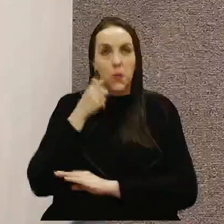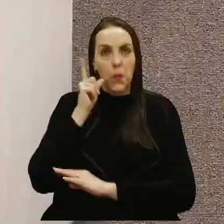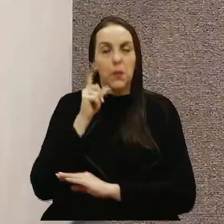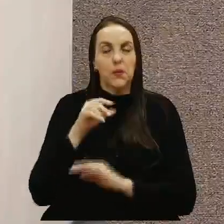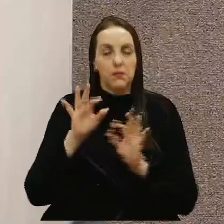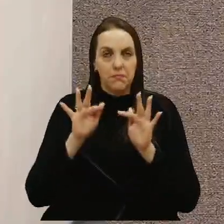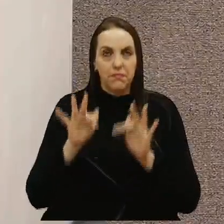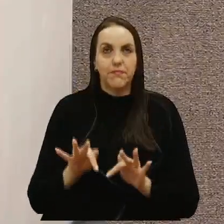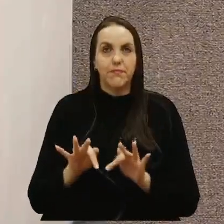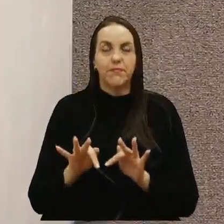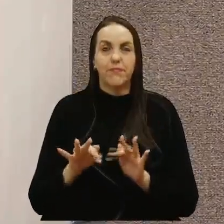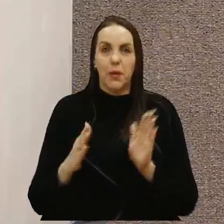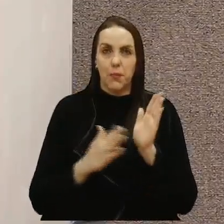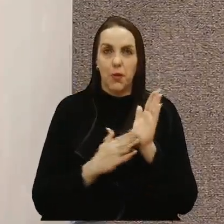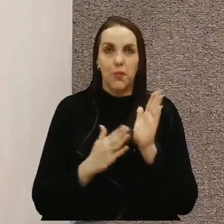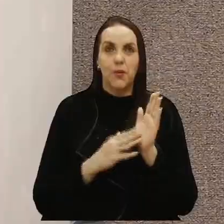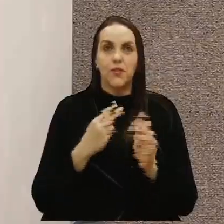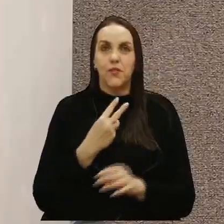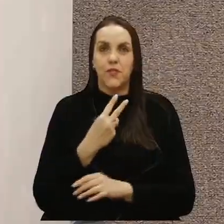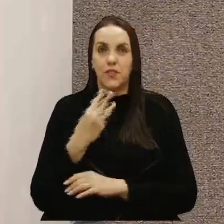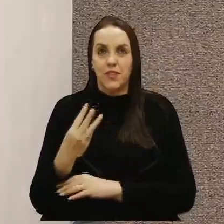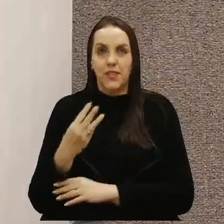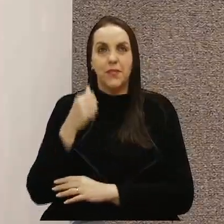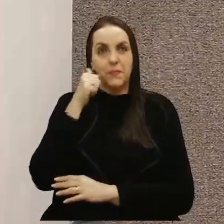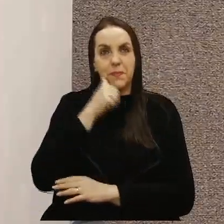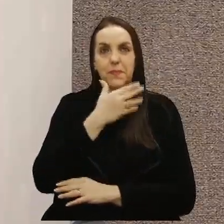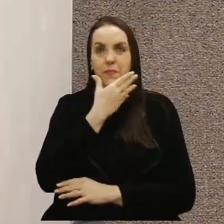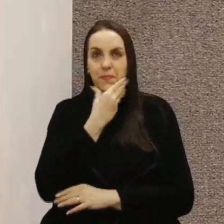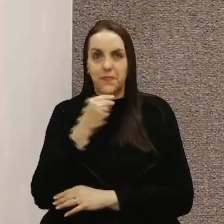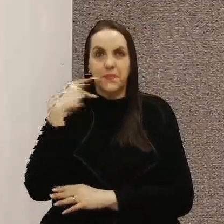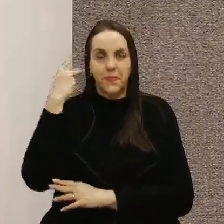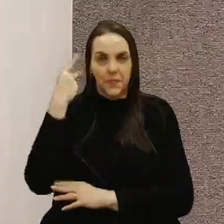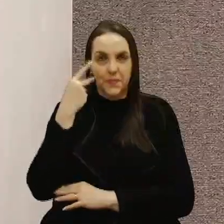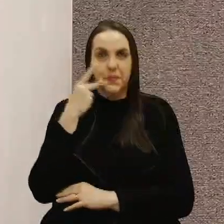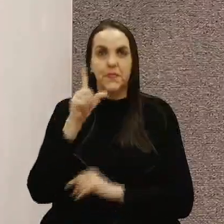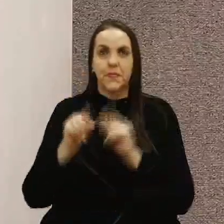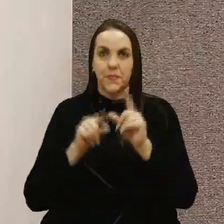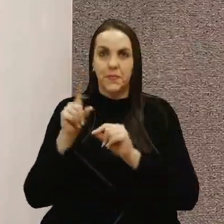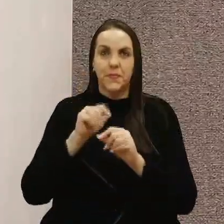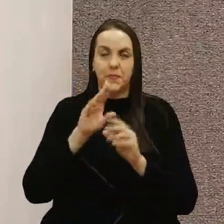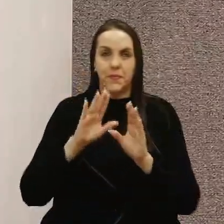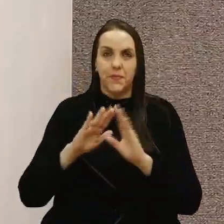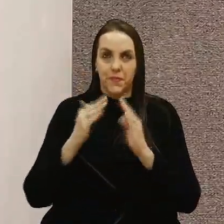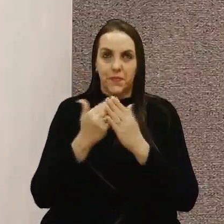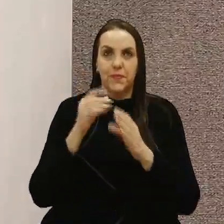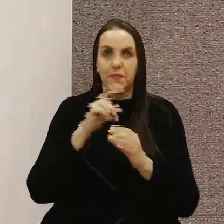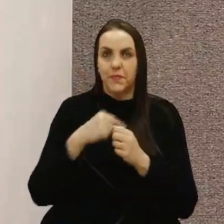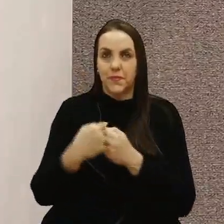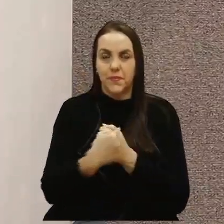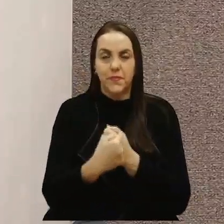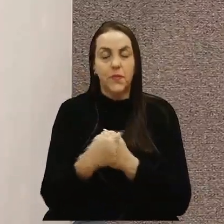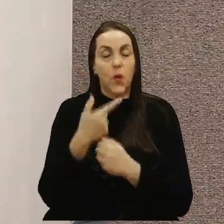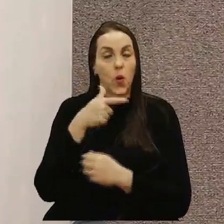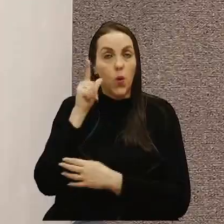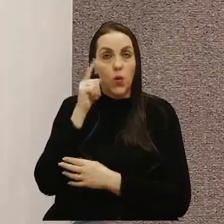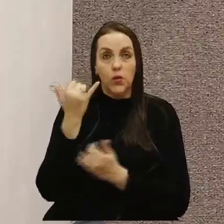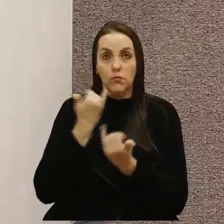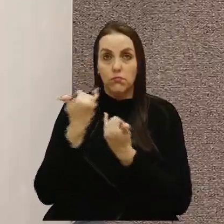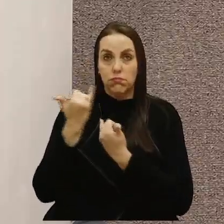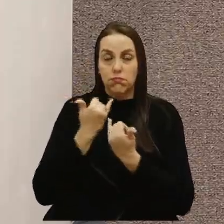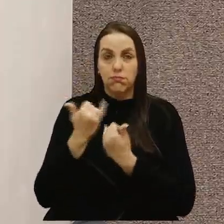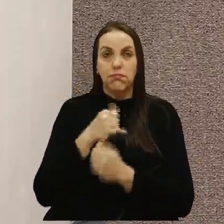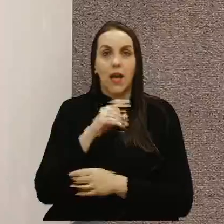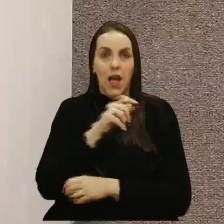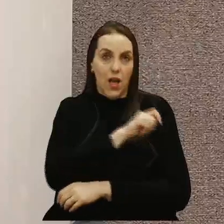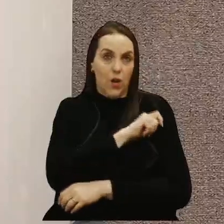dos 23 vereadores e vereadoras eleitos pelas escolas da nossa cidade. Ontem recebi um relato de uma das alunas que estava aqui, também da mãe dela, da mesma